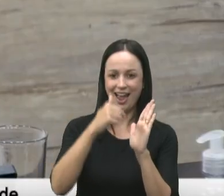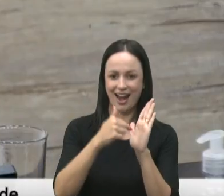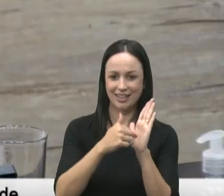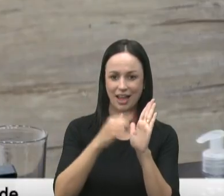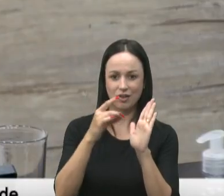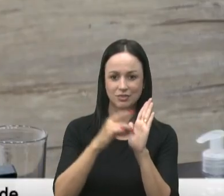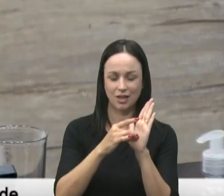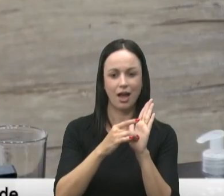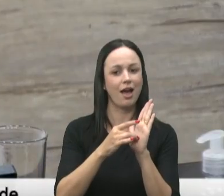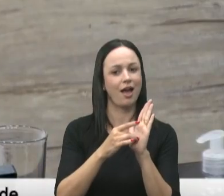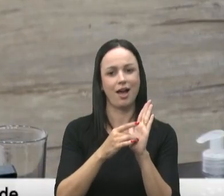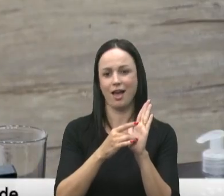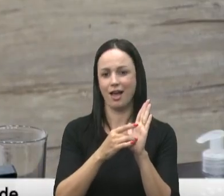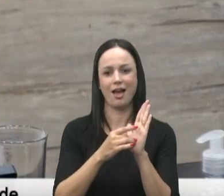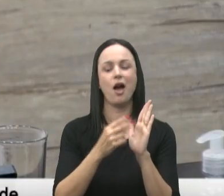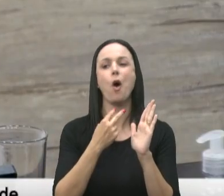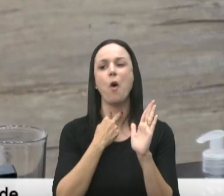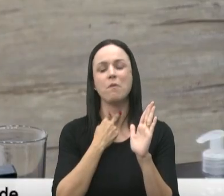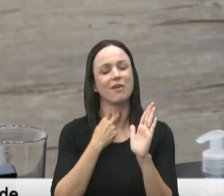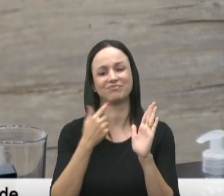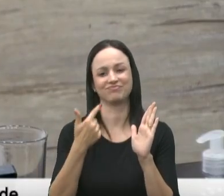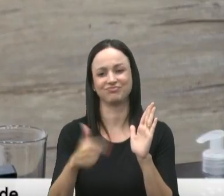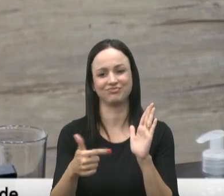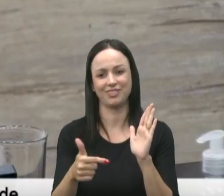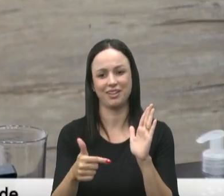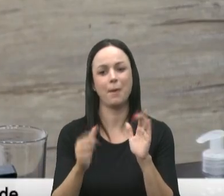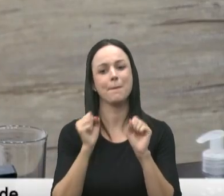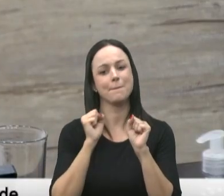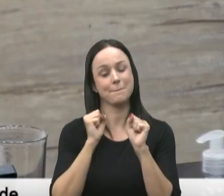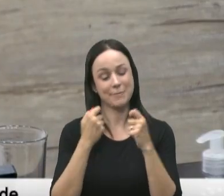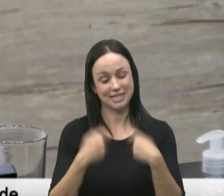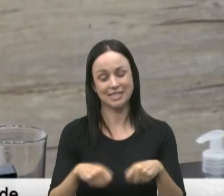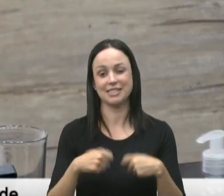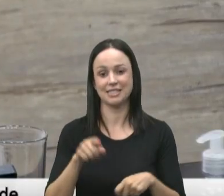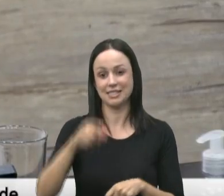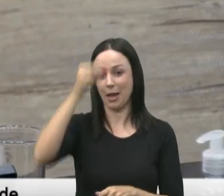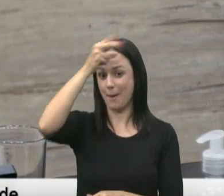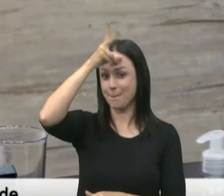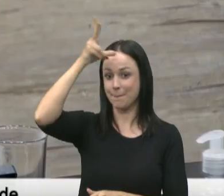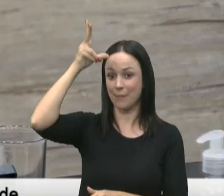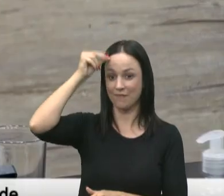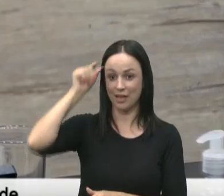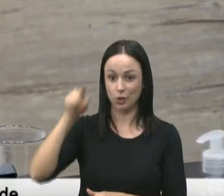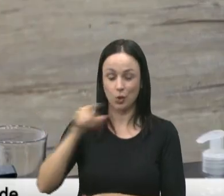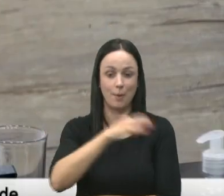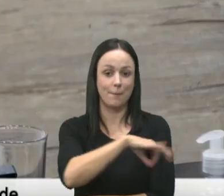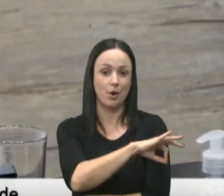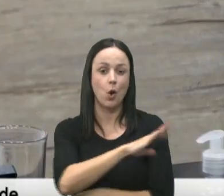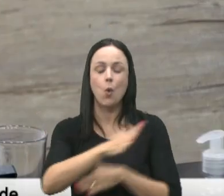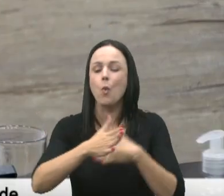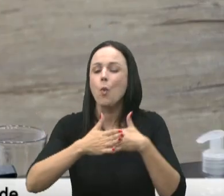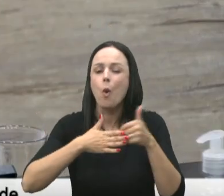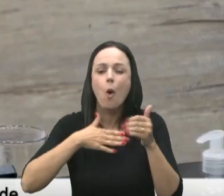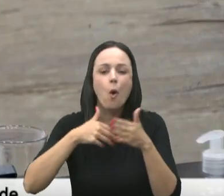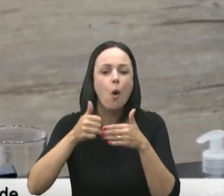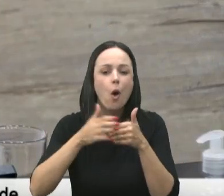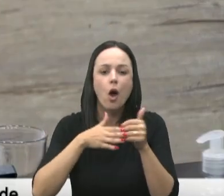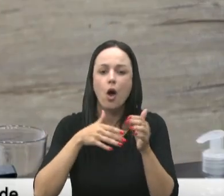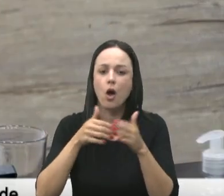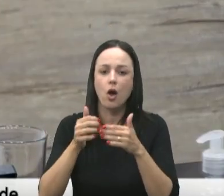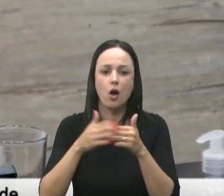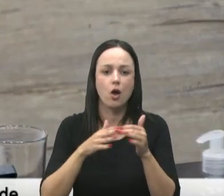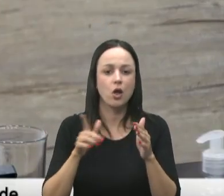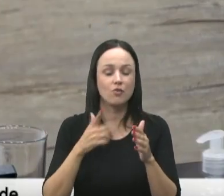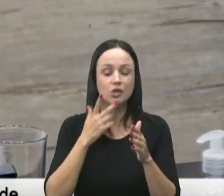acontecer. Porque a prefeitura e o prefeito, em qualquer época, não estou falando